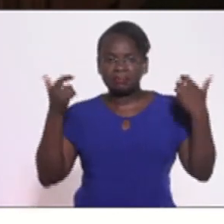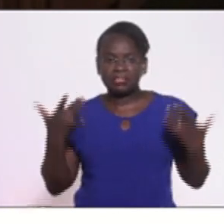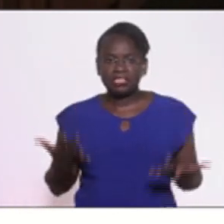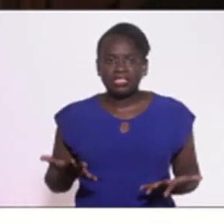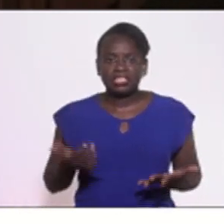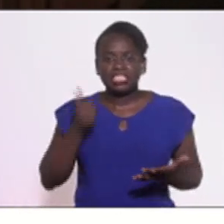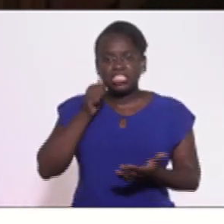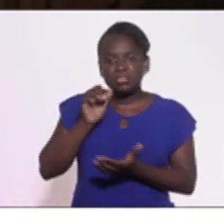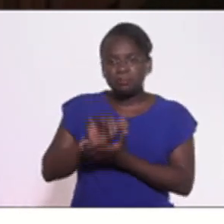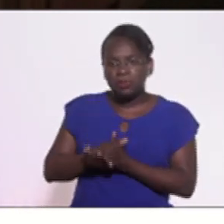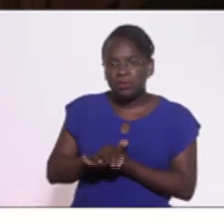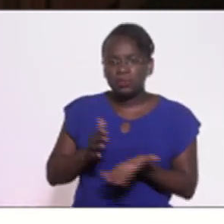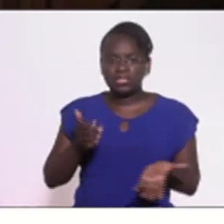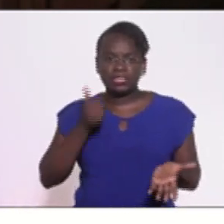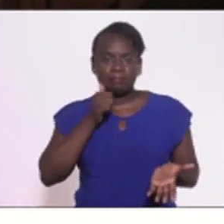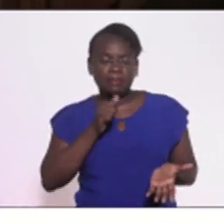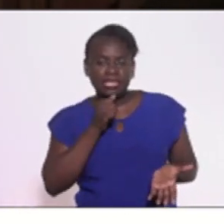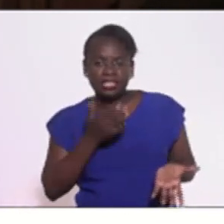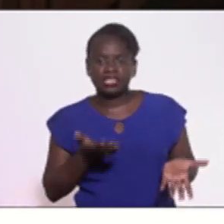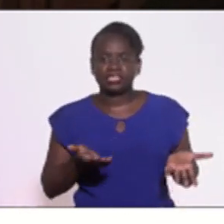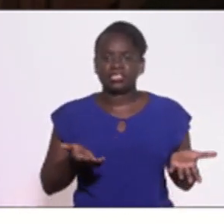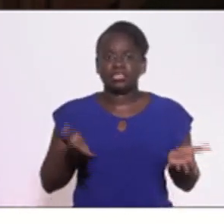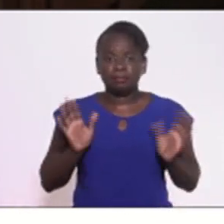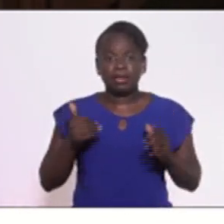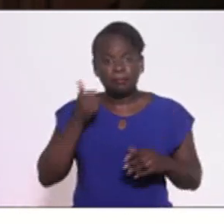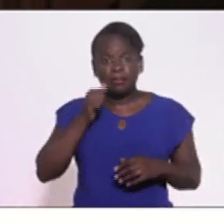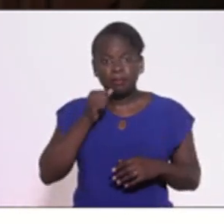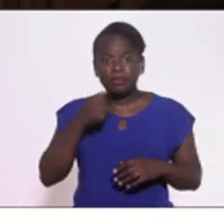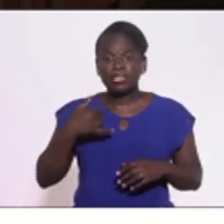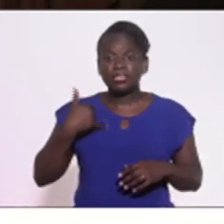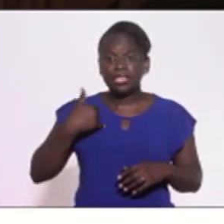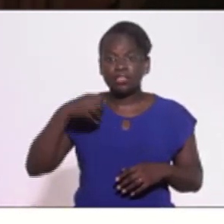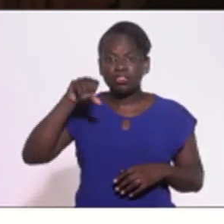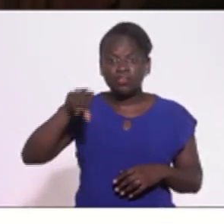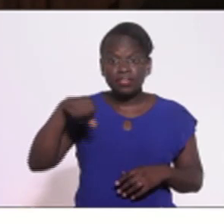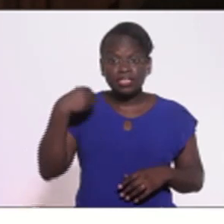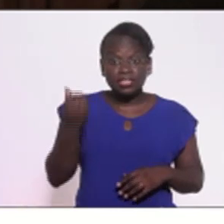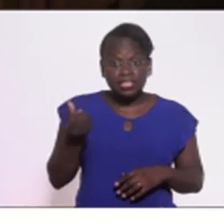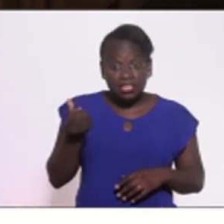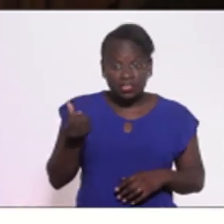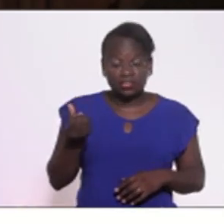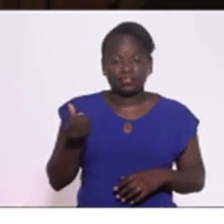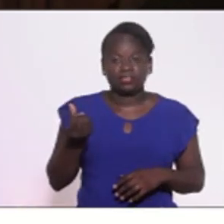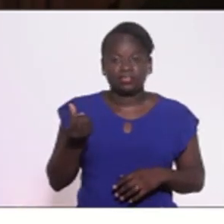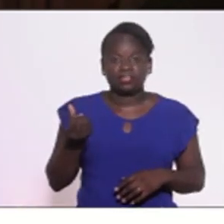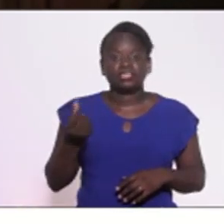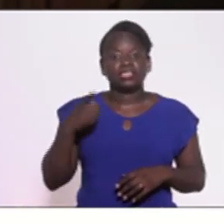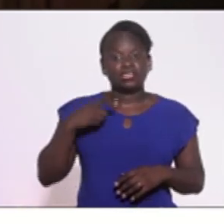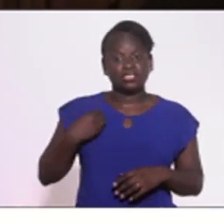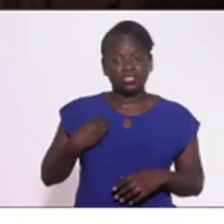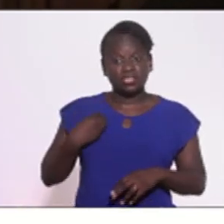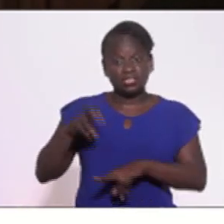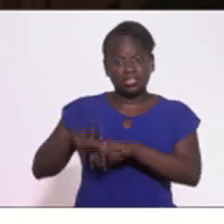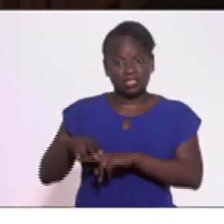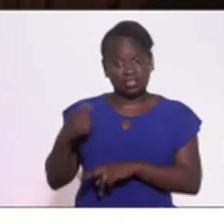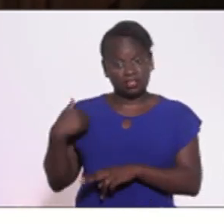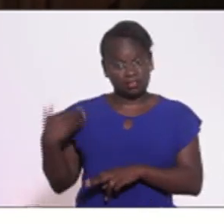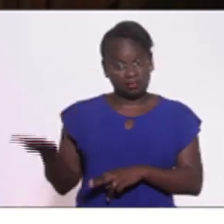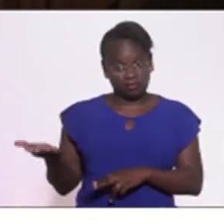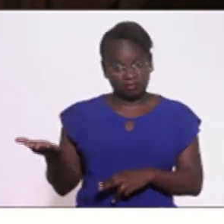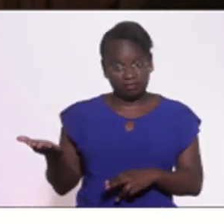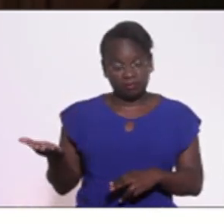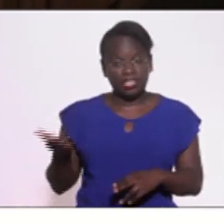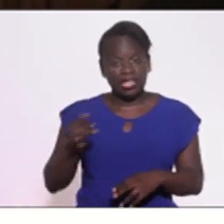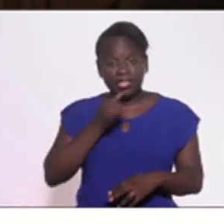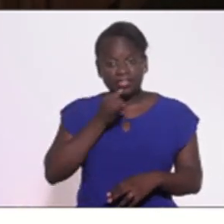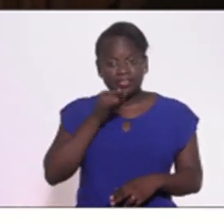na esposa, falar na mãe, mas a minha mãe tem 96 anos de idade, está ali sentada ao meu lado, e